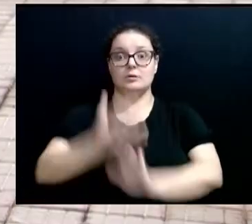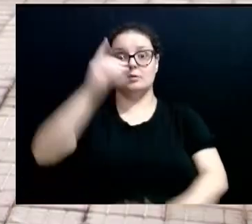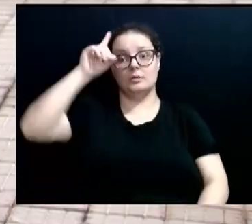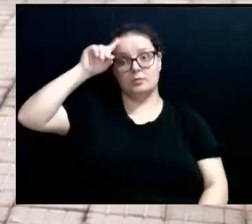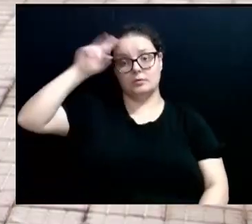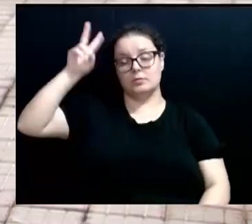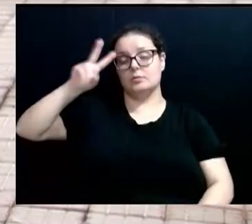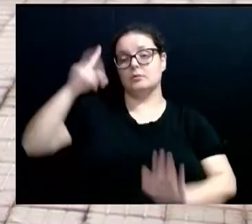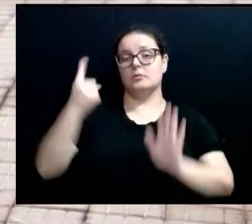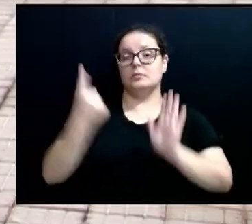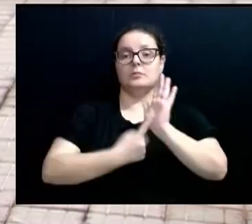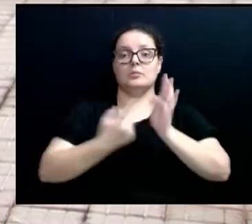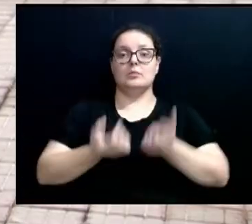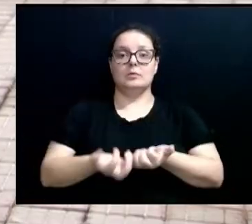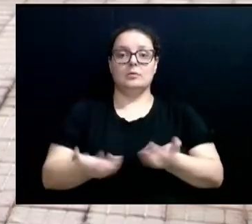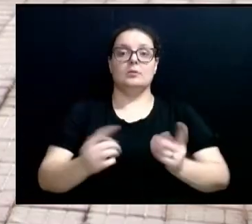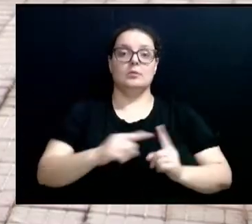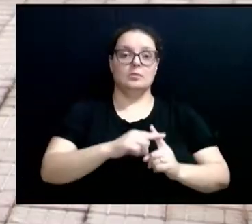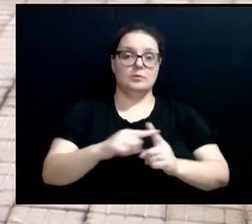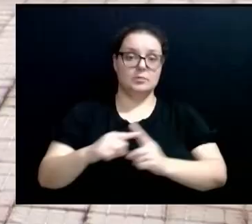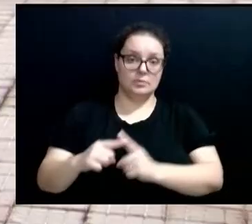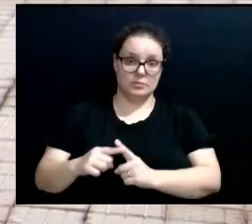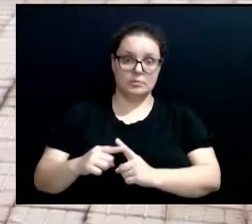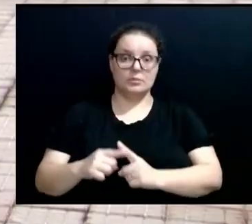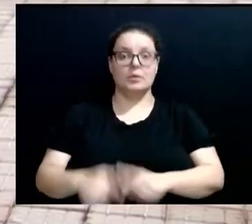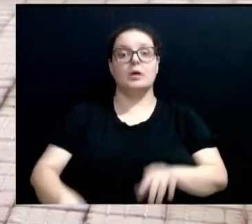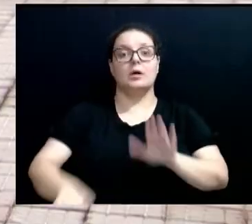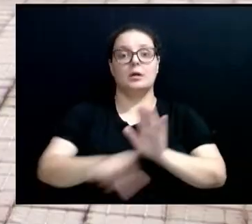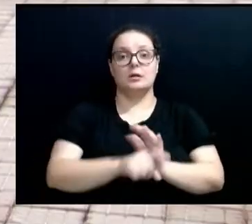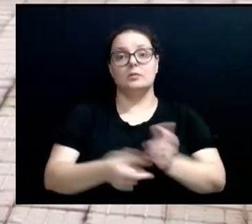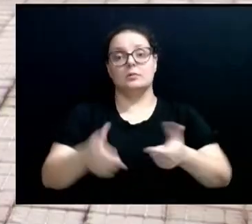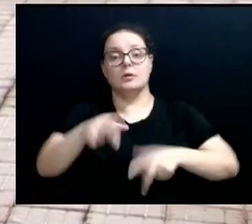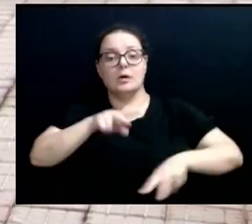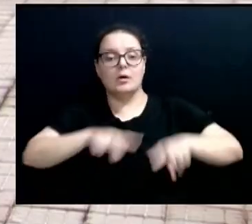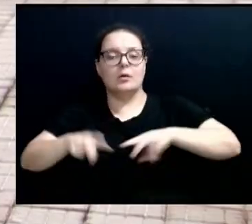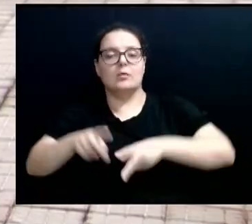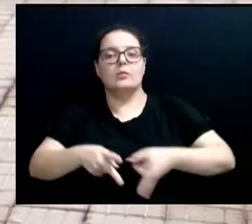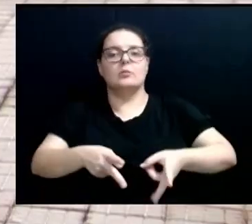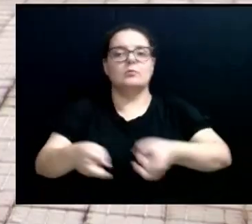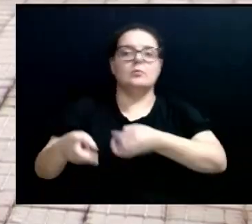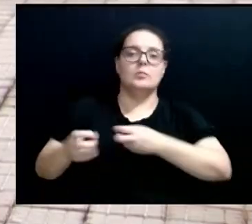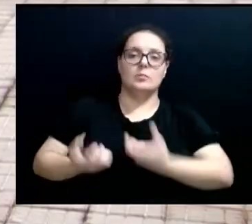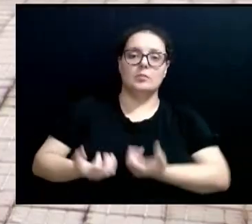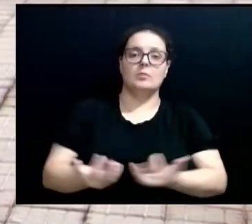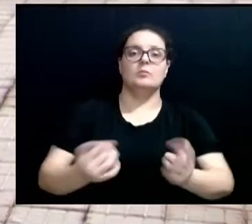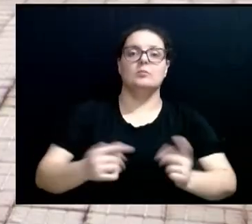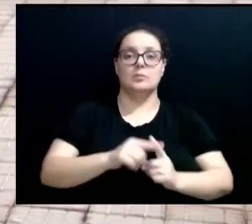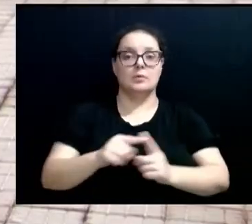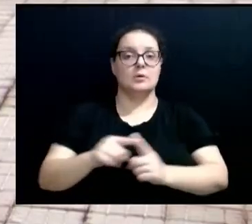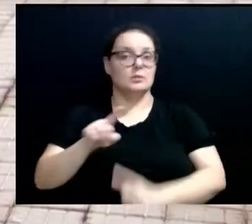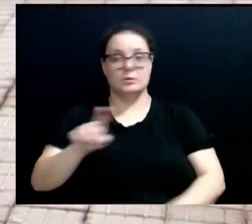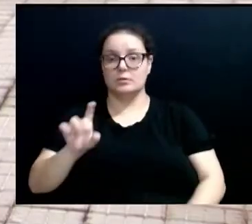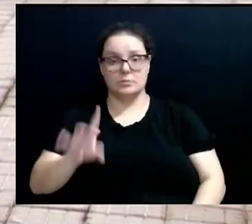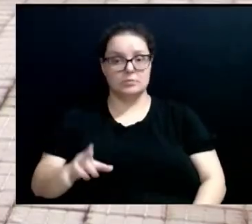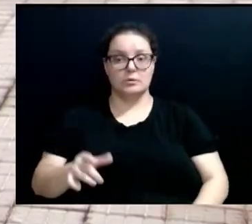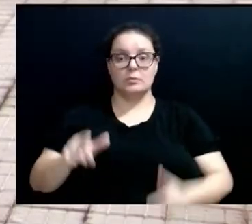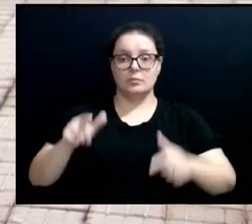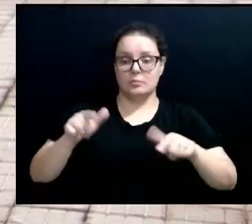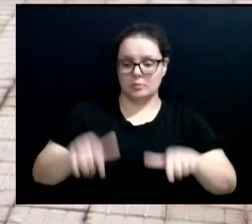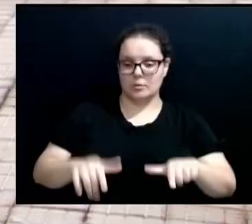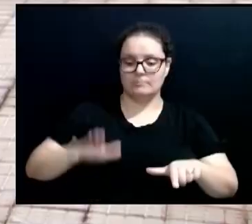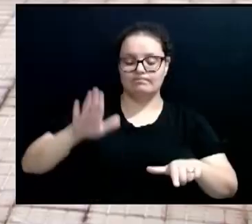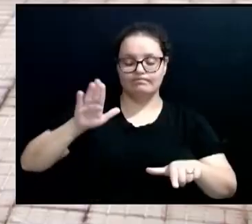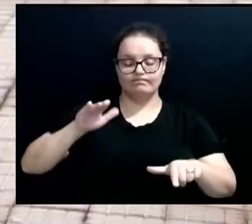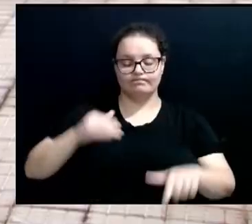Cultural Funerário. A lei amplia o olhar da população para os cemitérios, não só como um local de despedida, mas também de